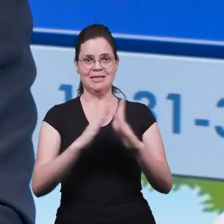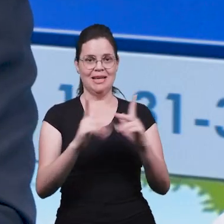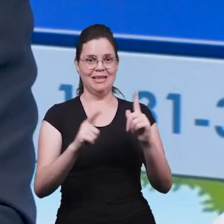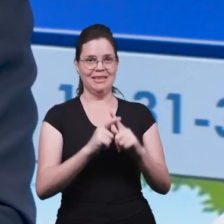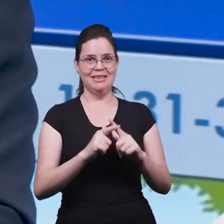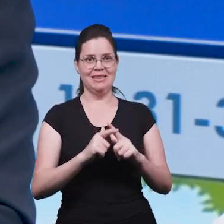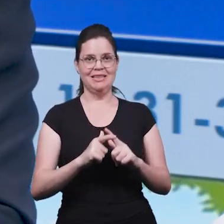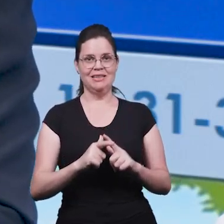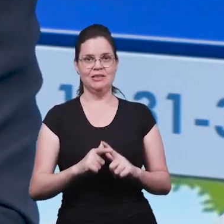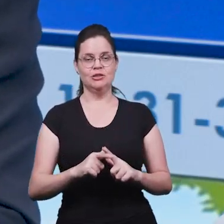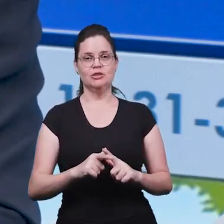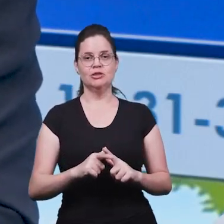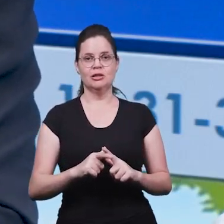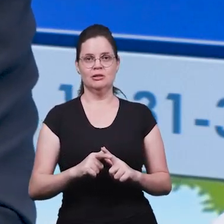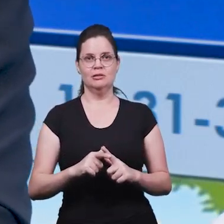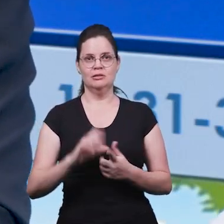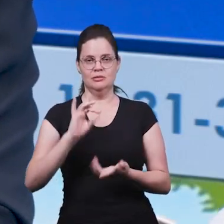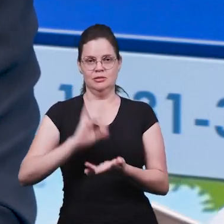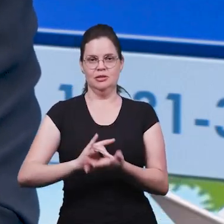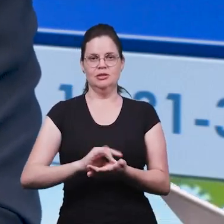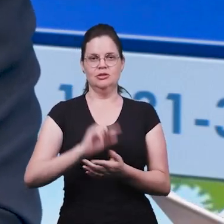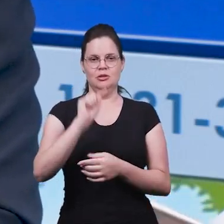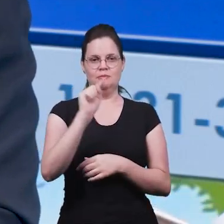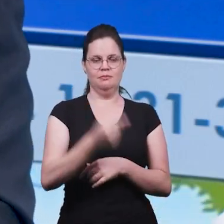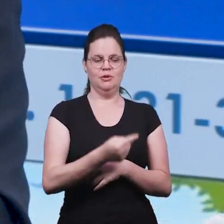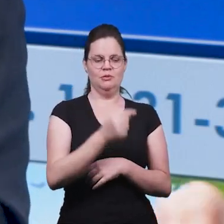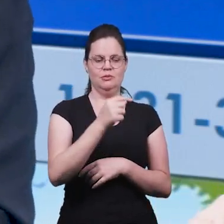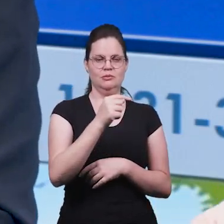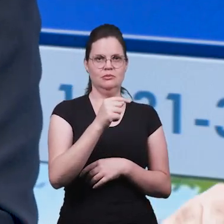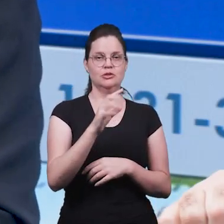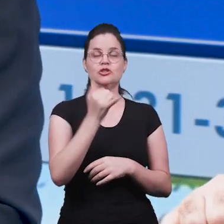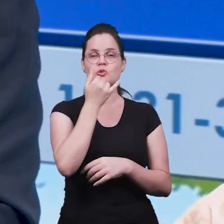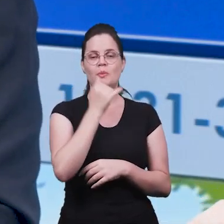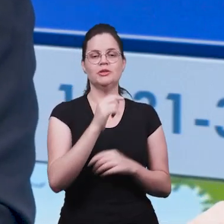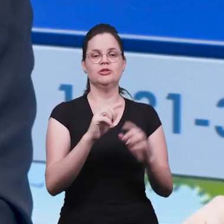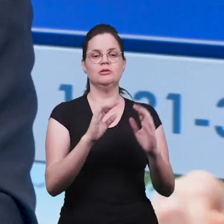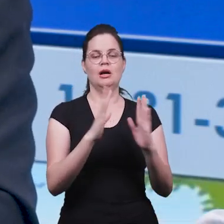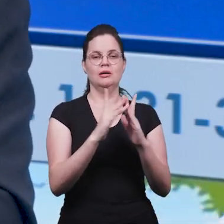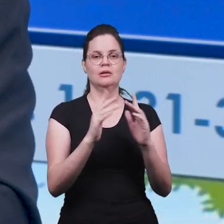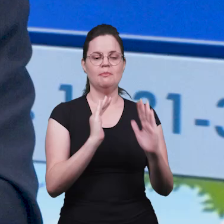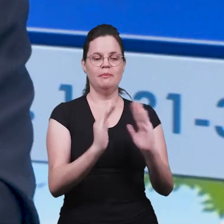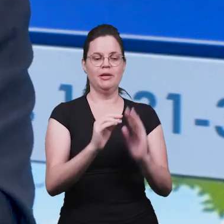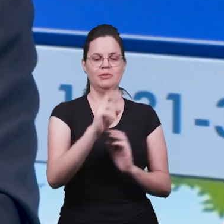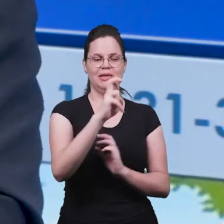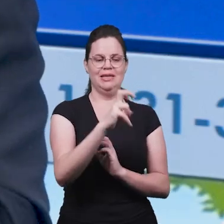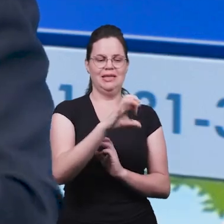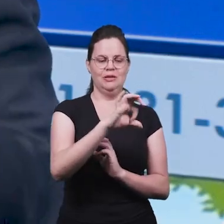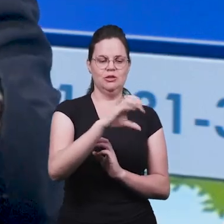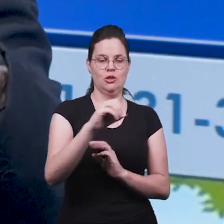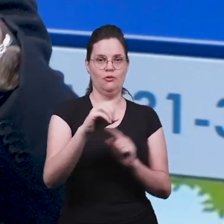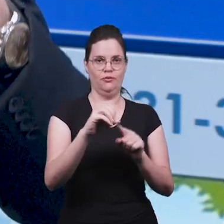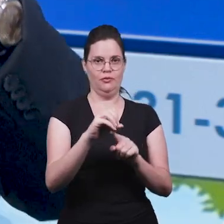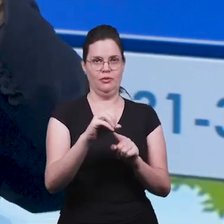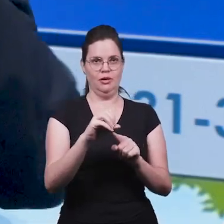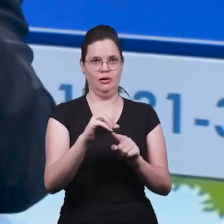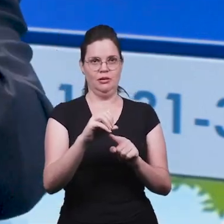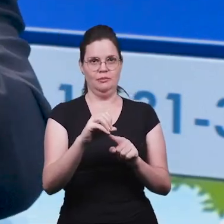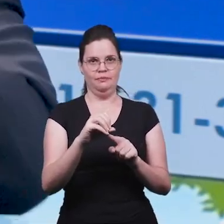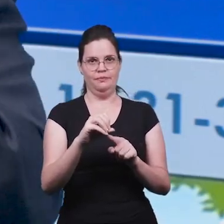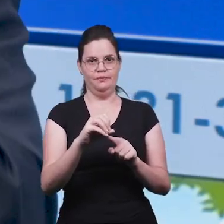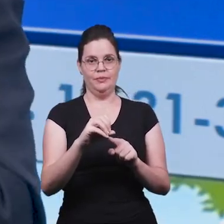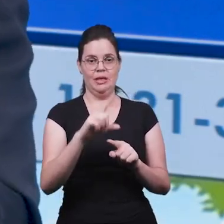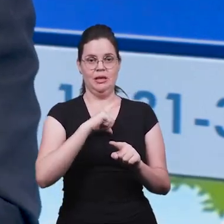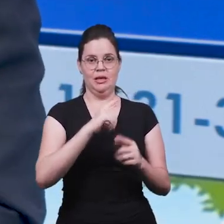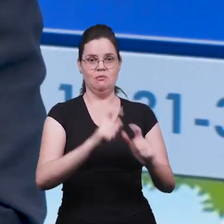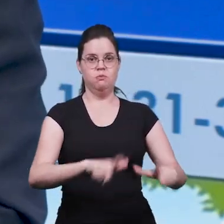oficial, em 590, por isso que começa em 590, porque foi quando ela ganhou